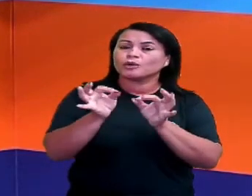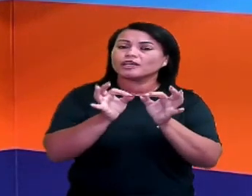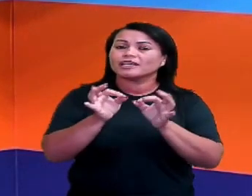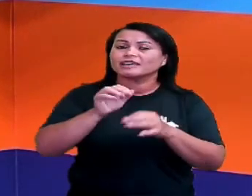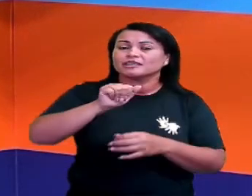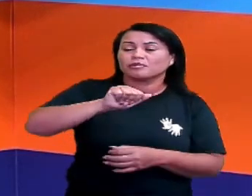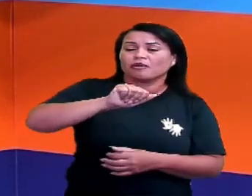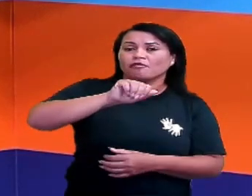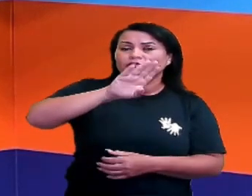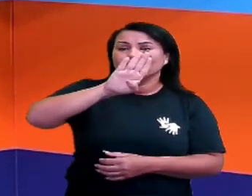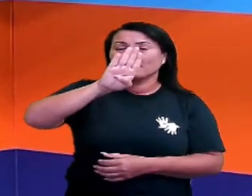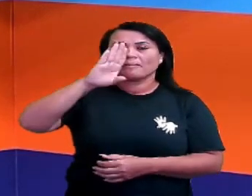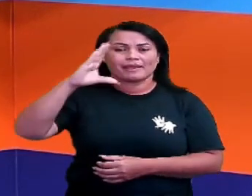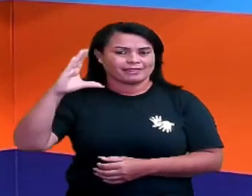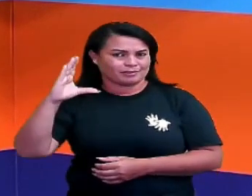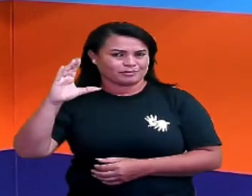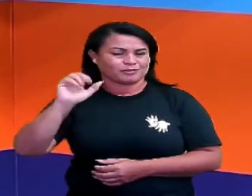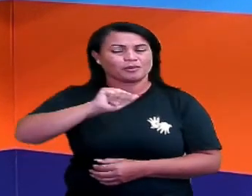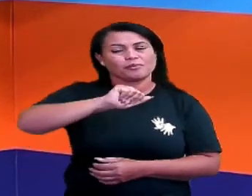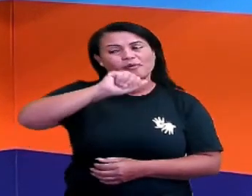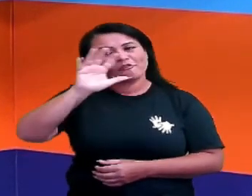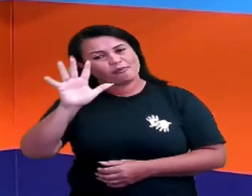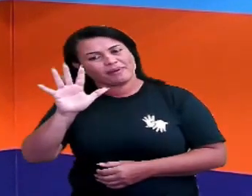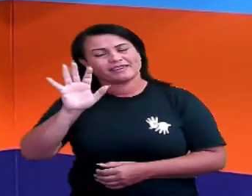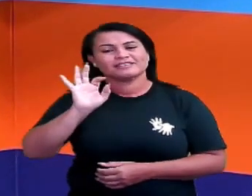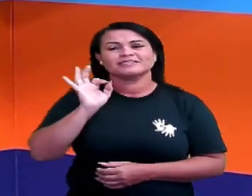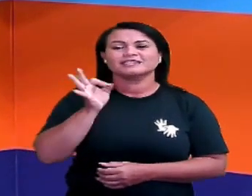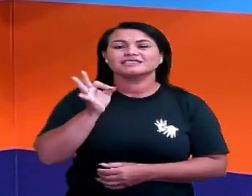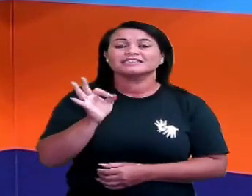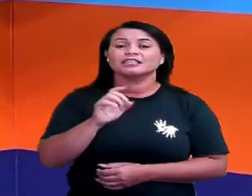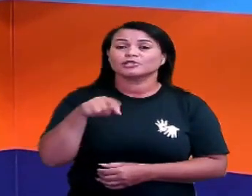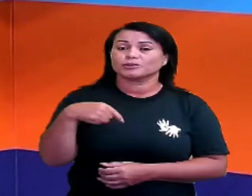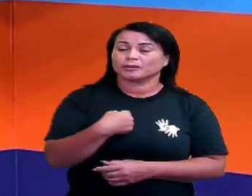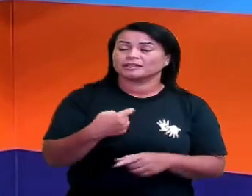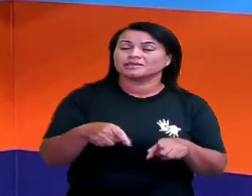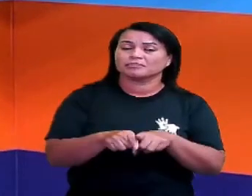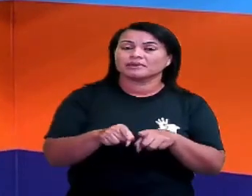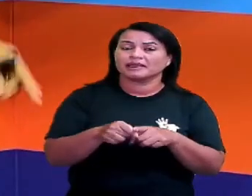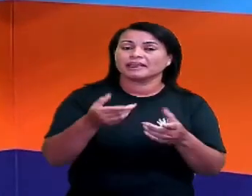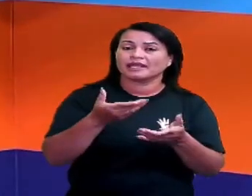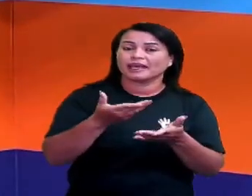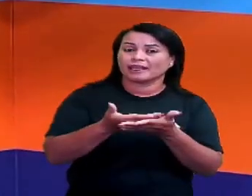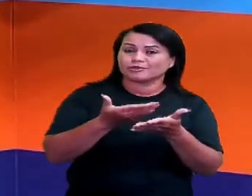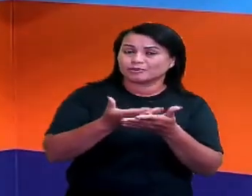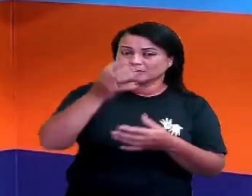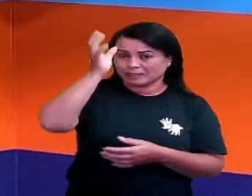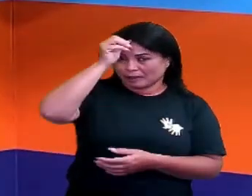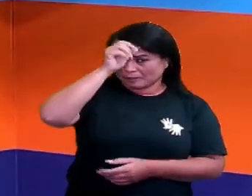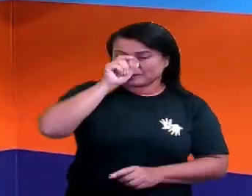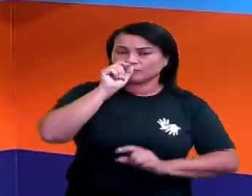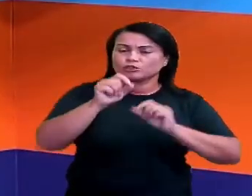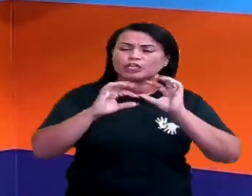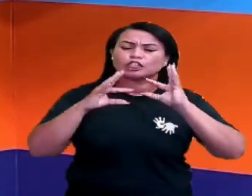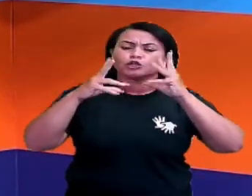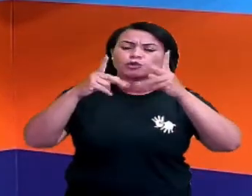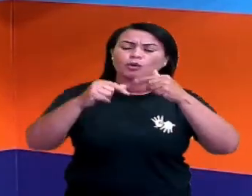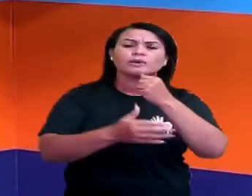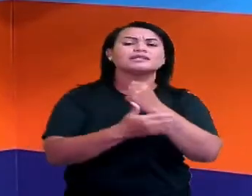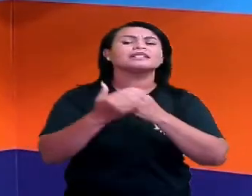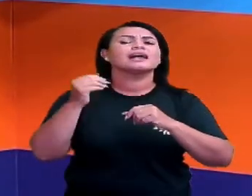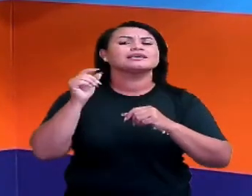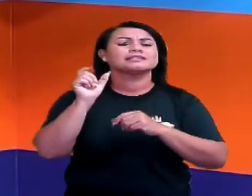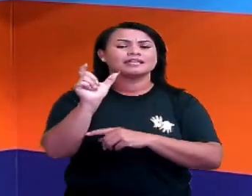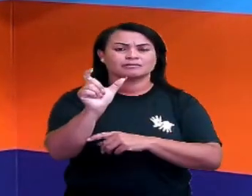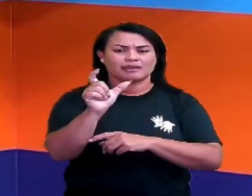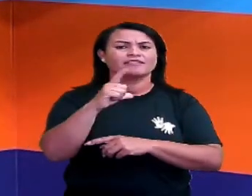alfabeto. Isso mesmo. Nós aprendemos também que em todas as palavras